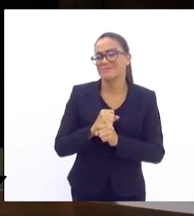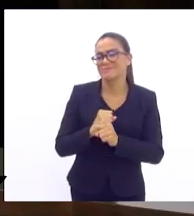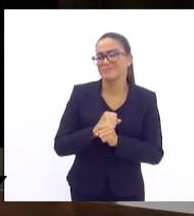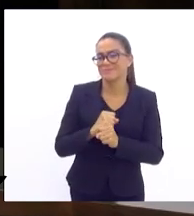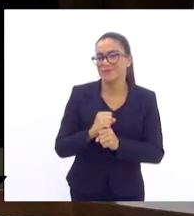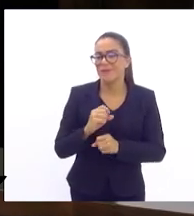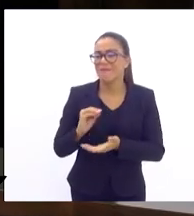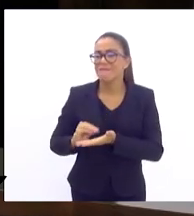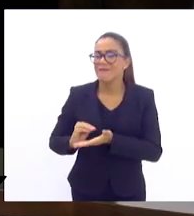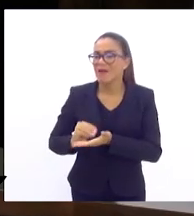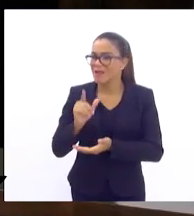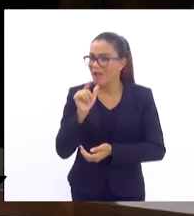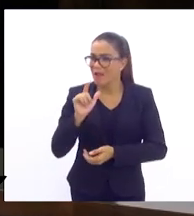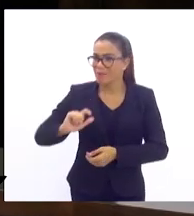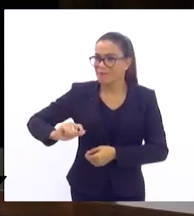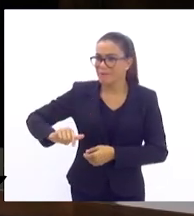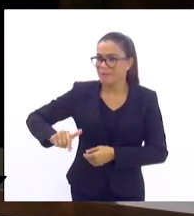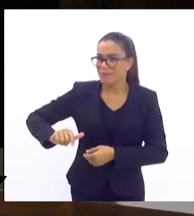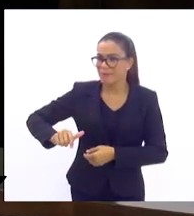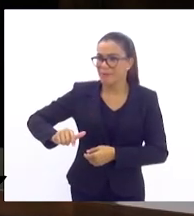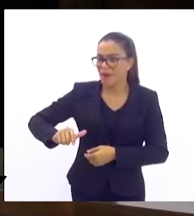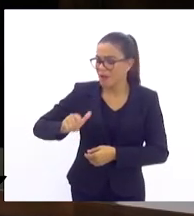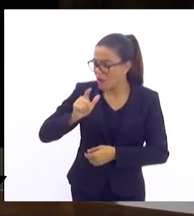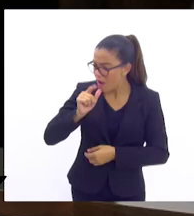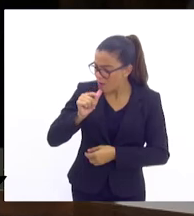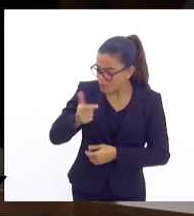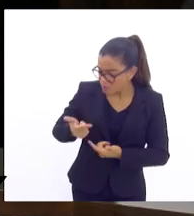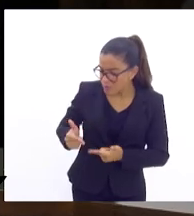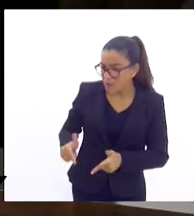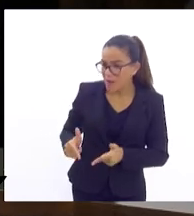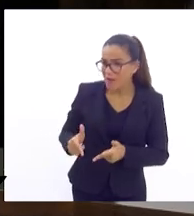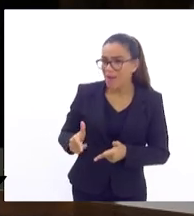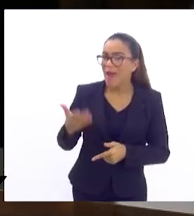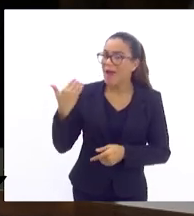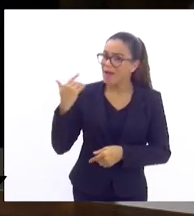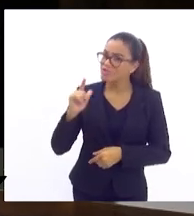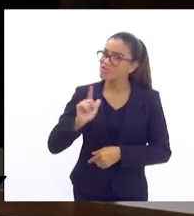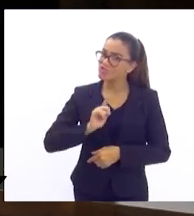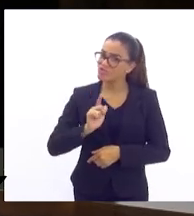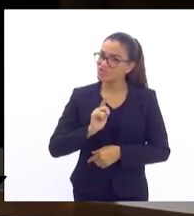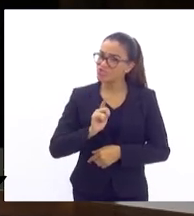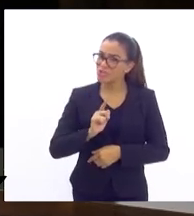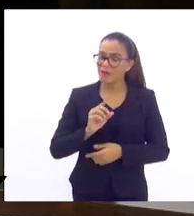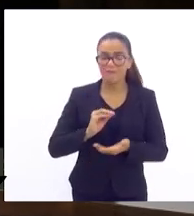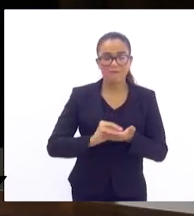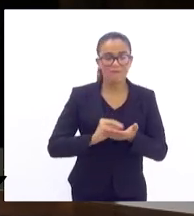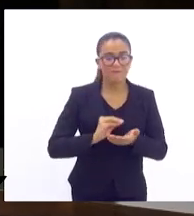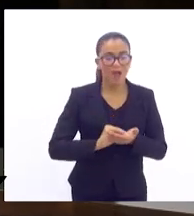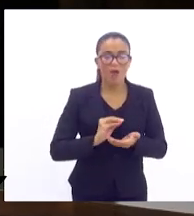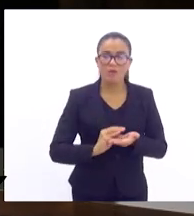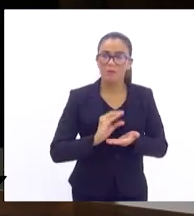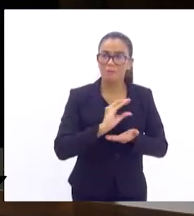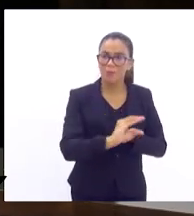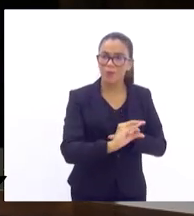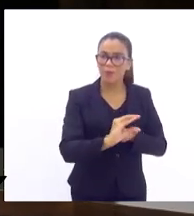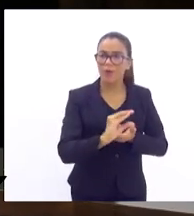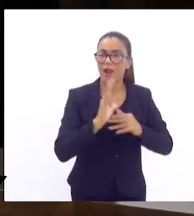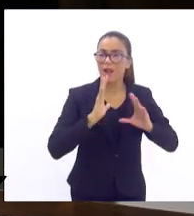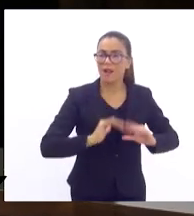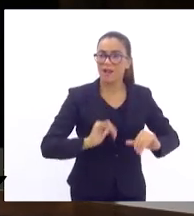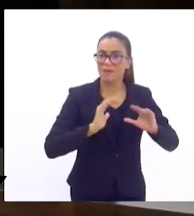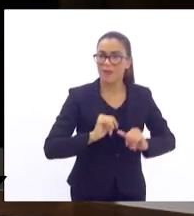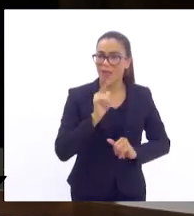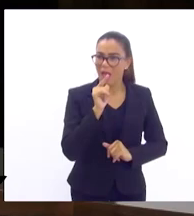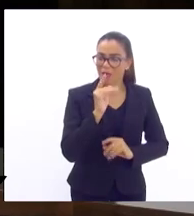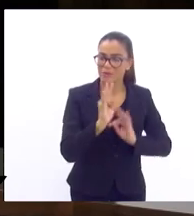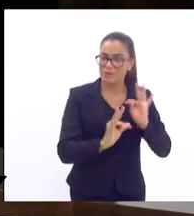água aonde não faltava, falta investimento no saneamento e a questão do